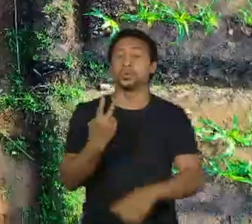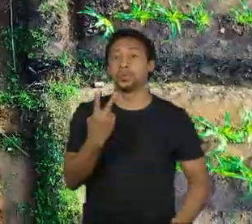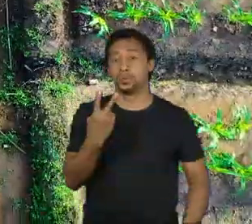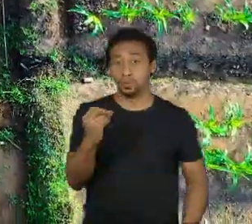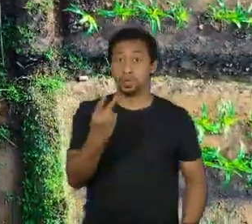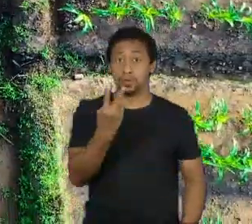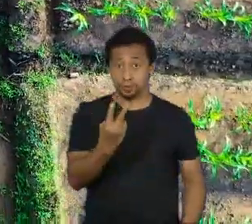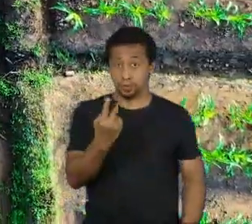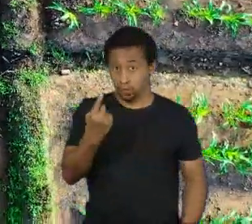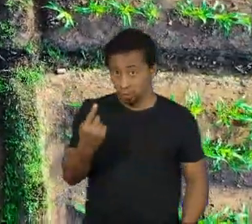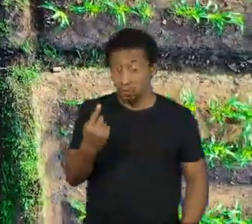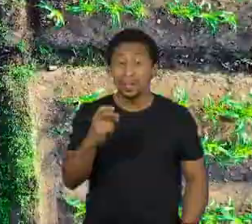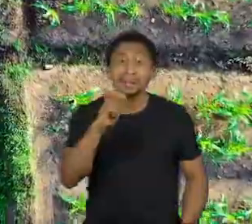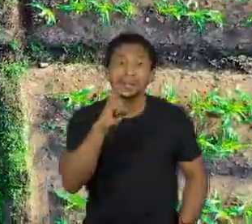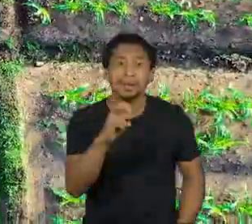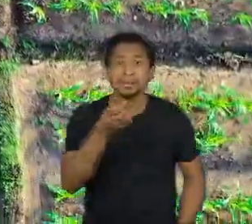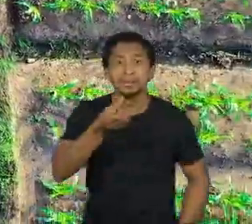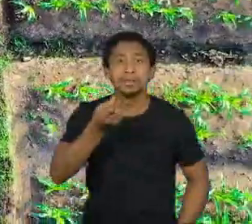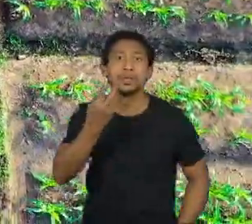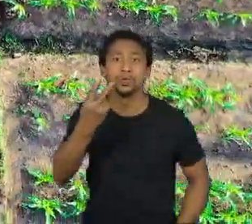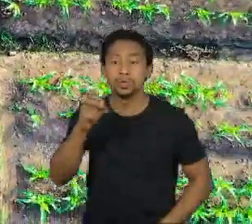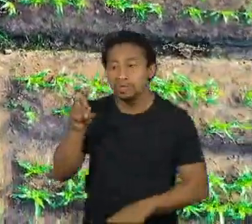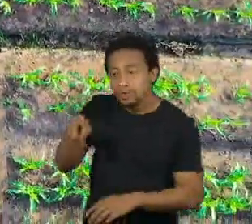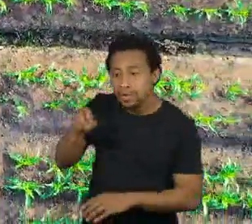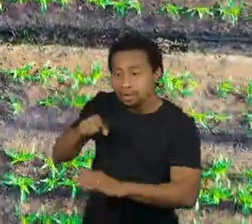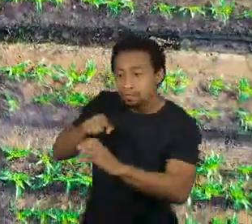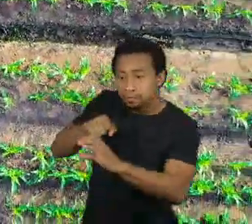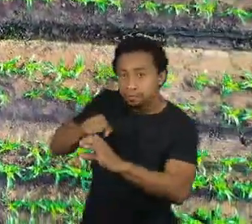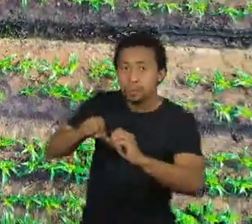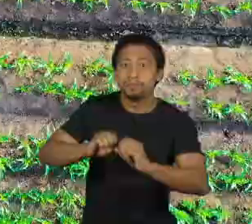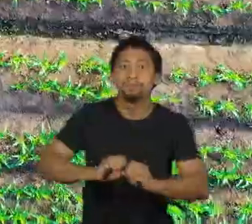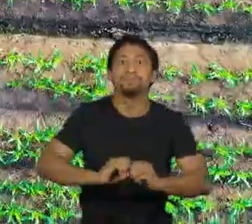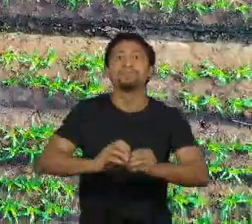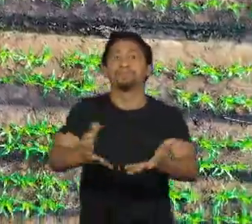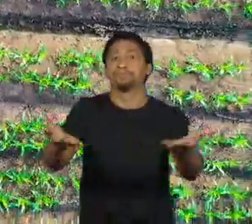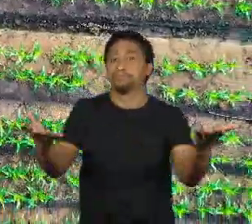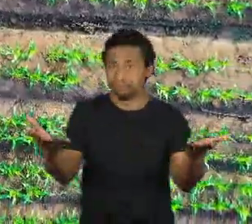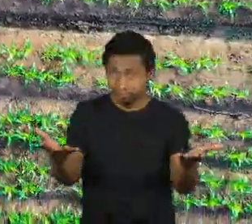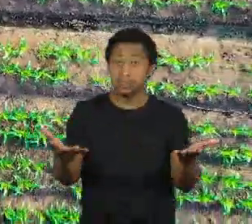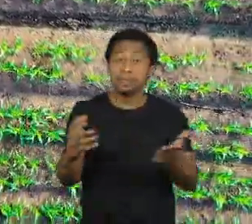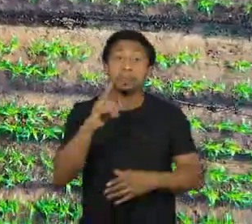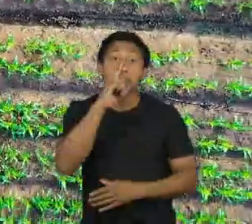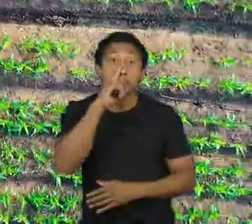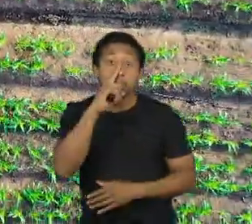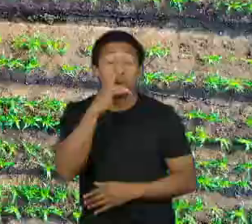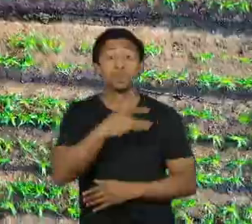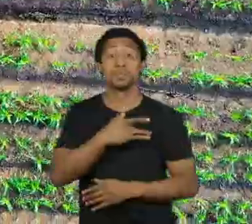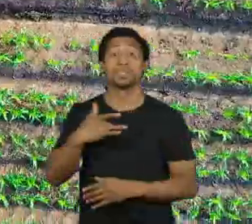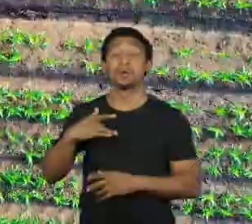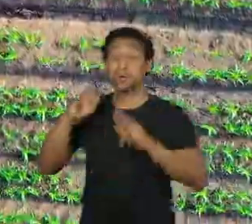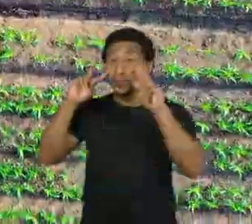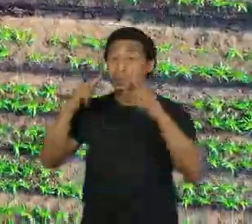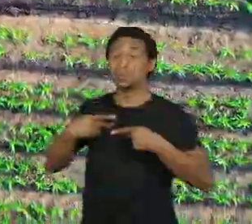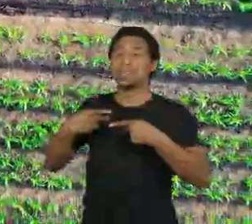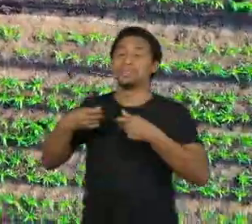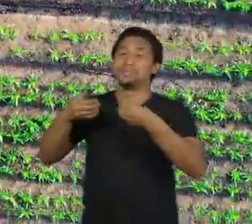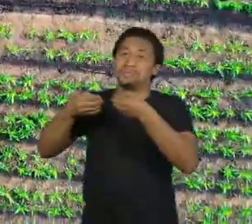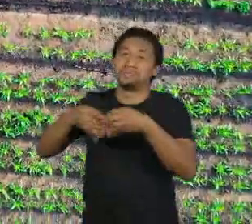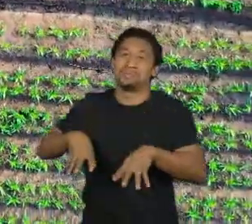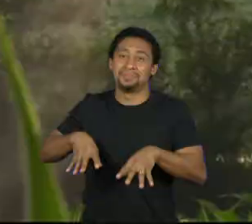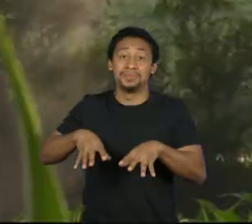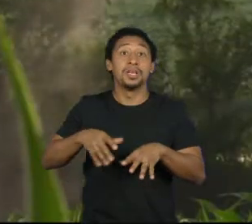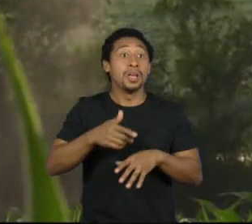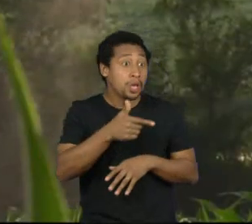552. Entre elas, algumas consideradas tóxicas para a saúde humana e outras altamente perigosas para o